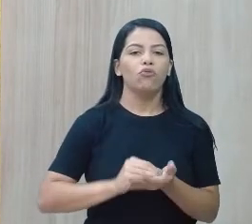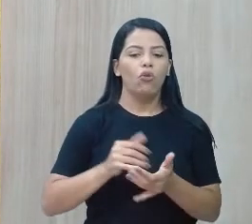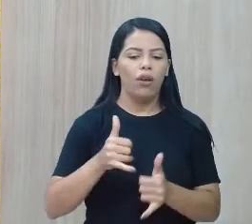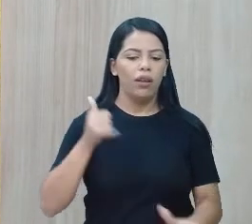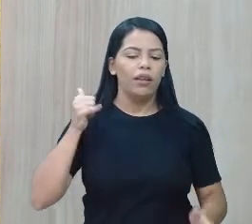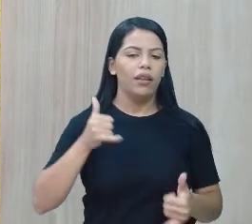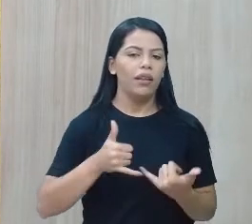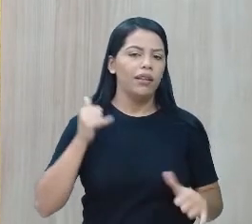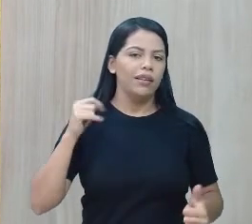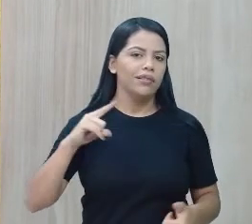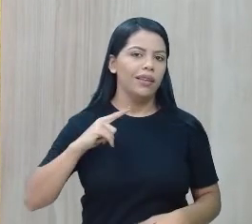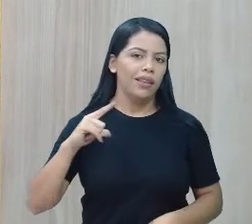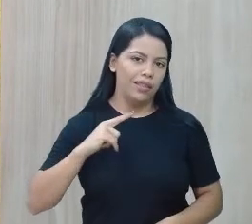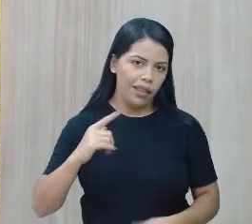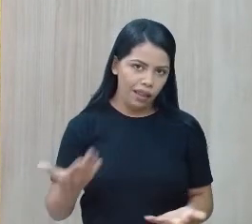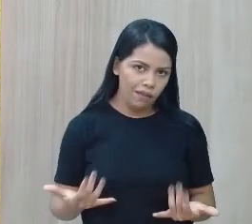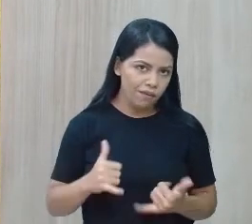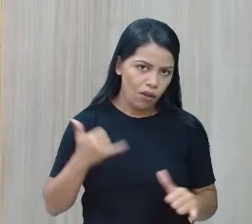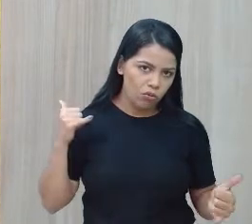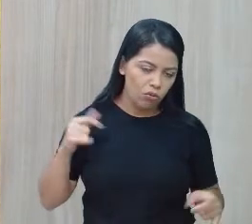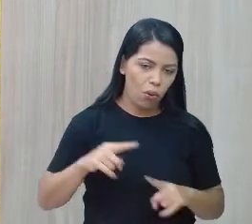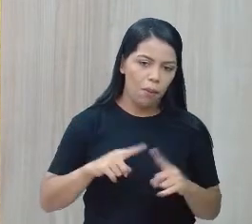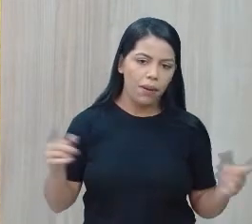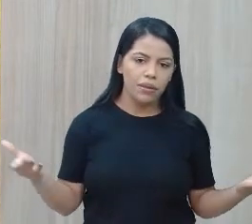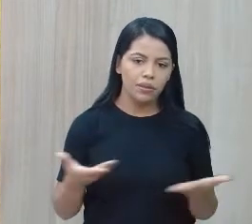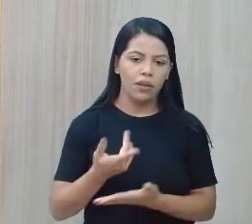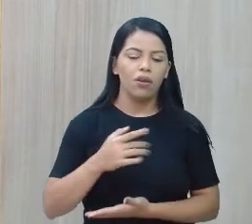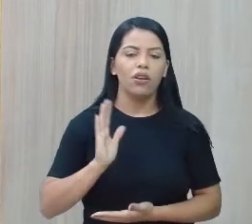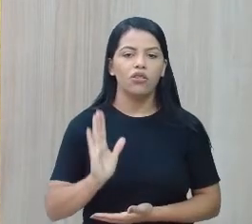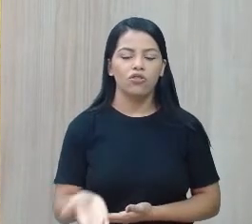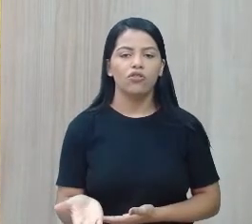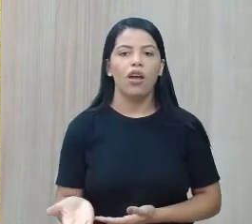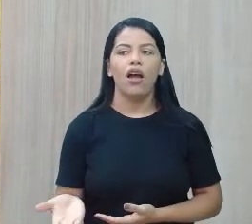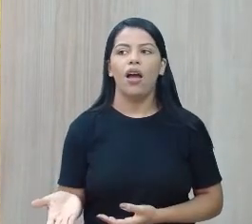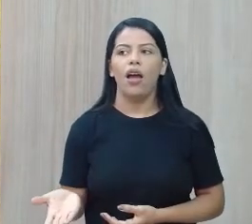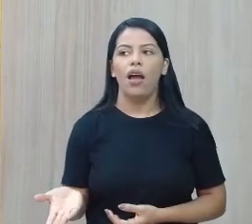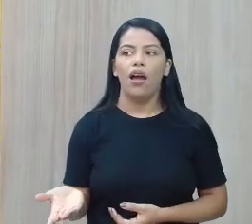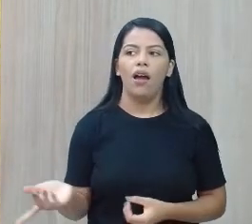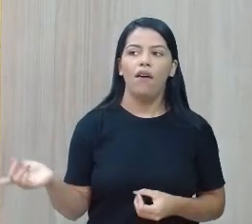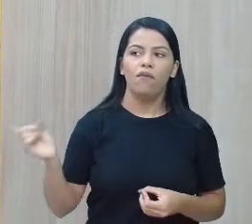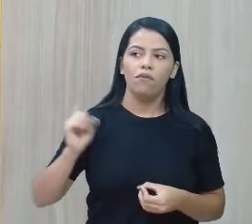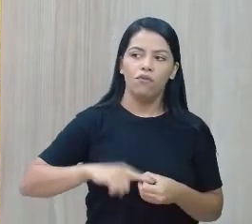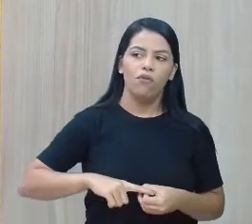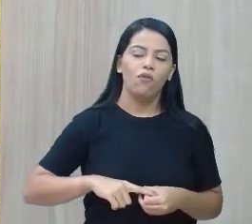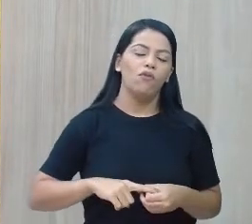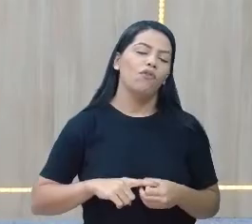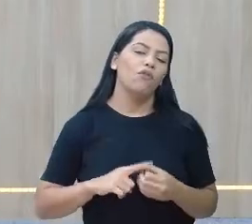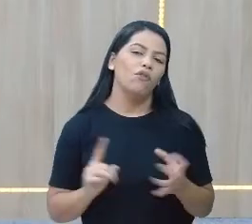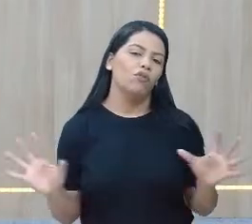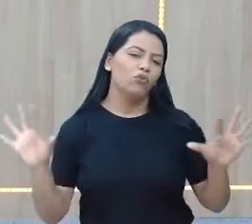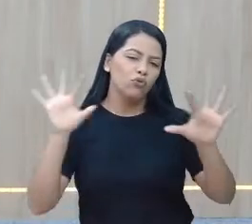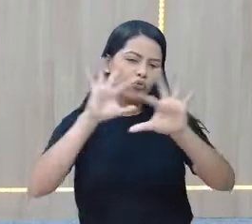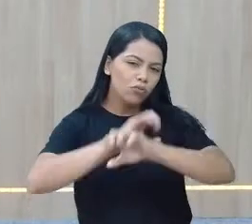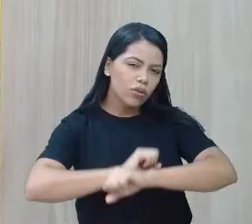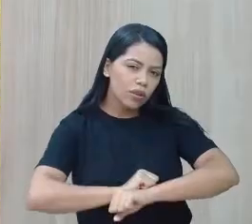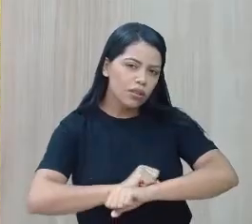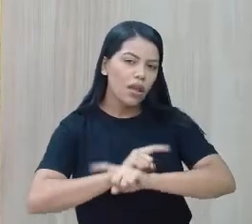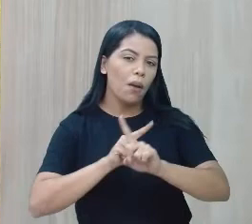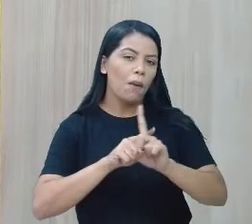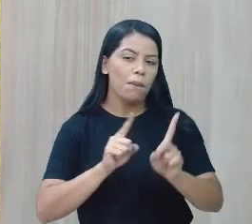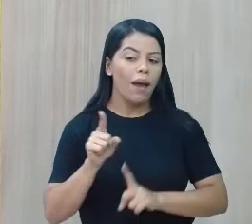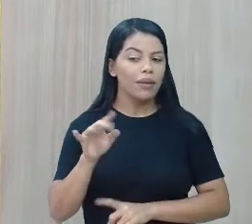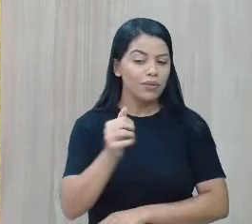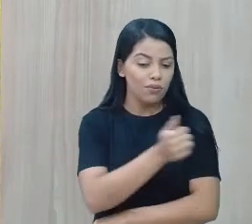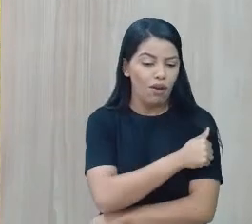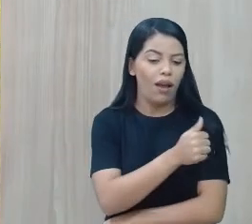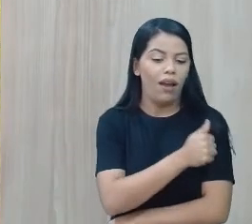queda. Faltou, mas já voltou. Né? Aqui a gente tentou passar despercebido, foi, né? mas os meninos estão ligados aqui, viu,